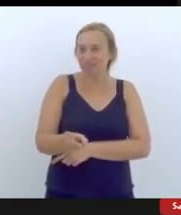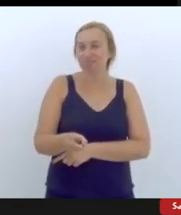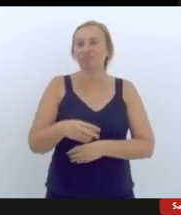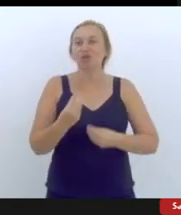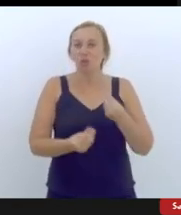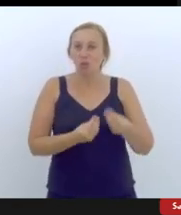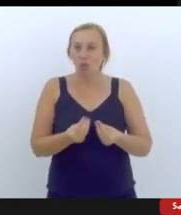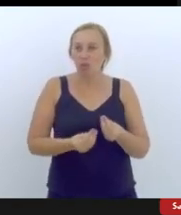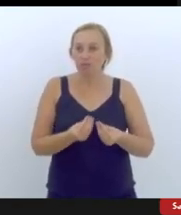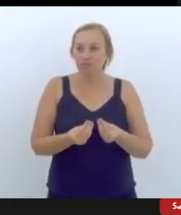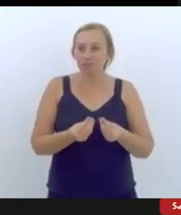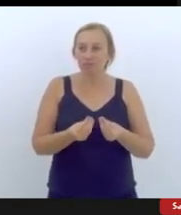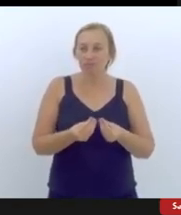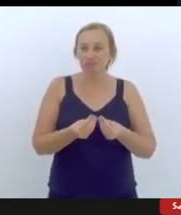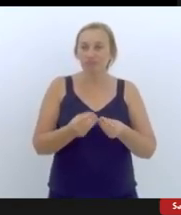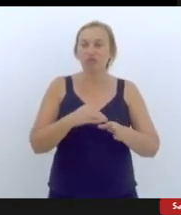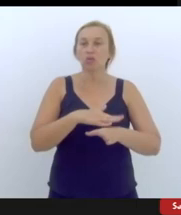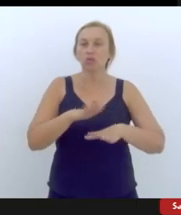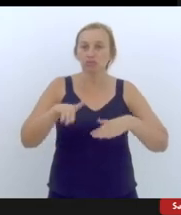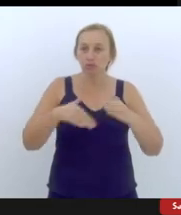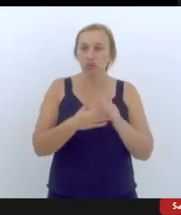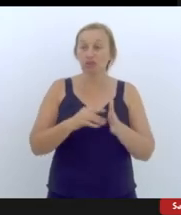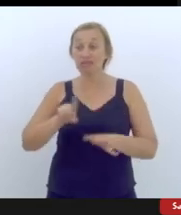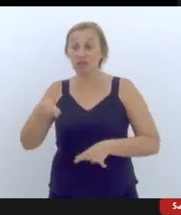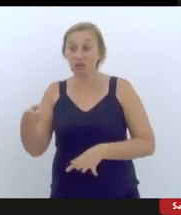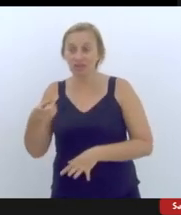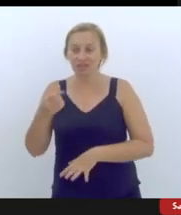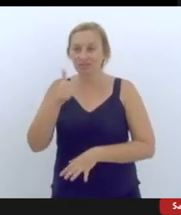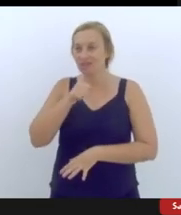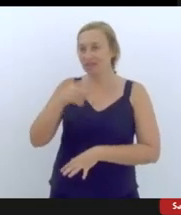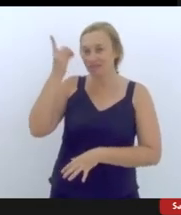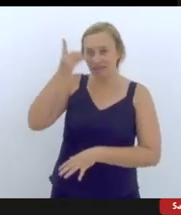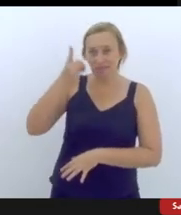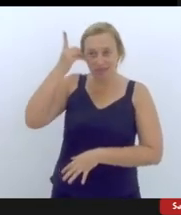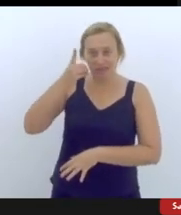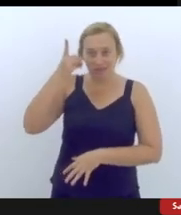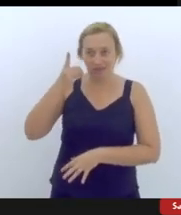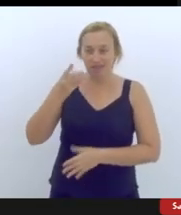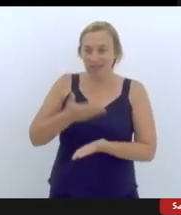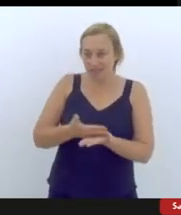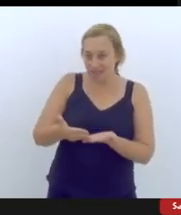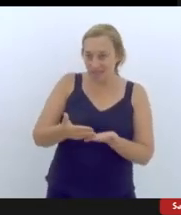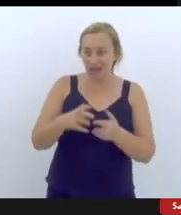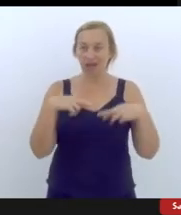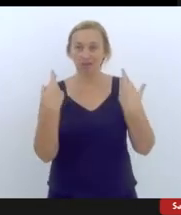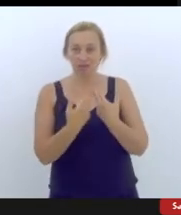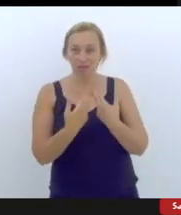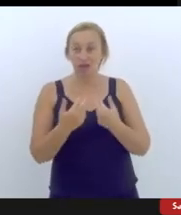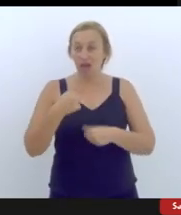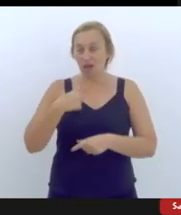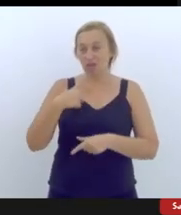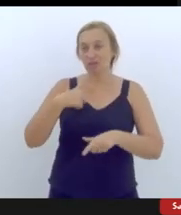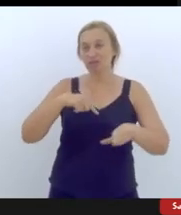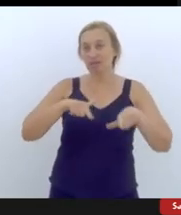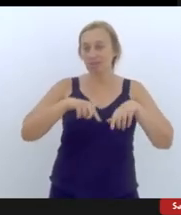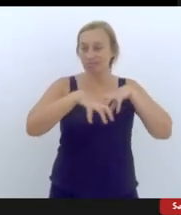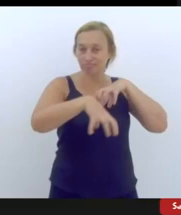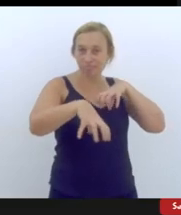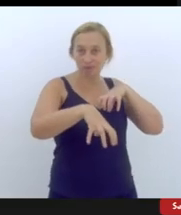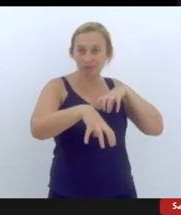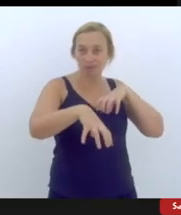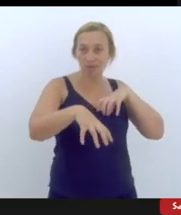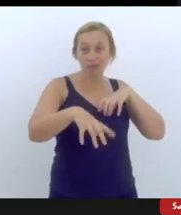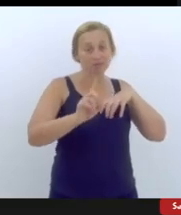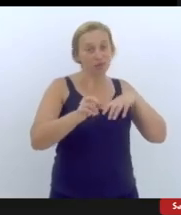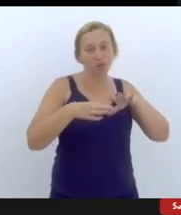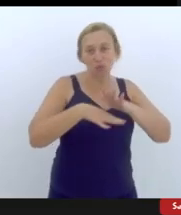como estarei com todas as deputadas que presidirem a sessão. Estou aqui pelos trabalhos remotos, não